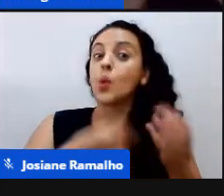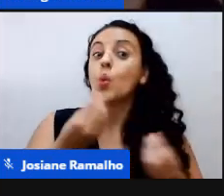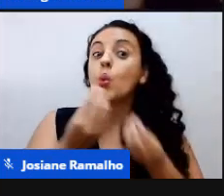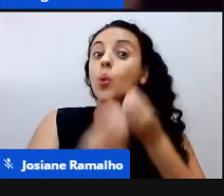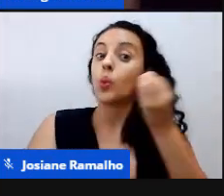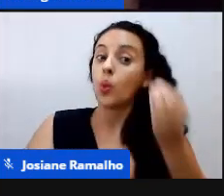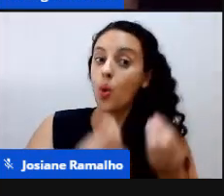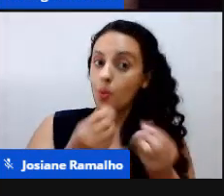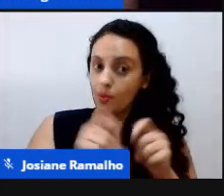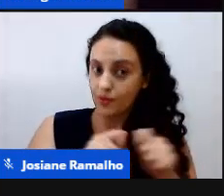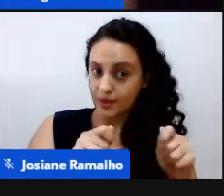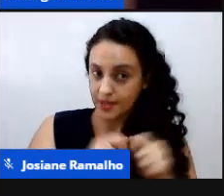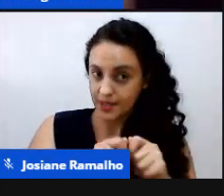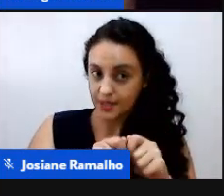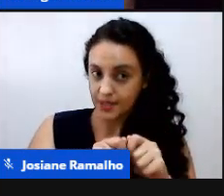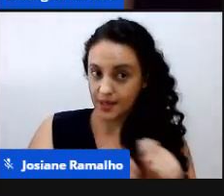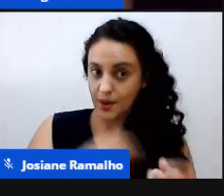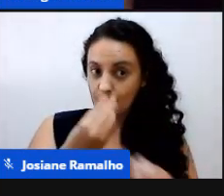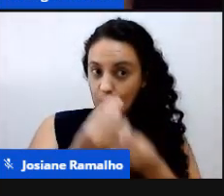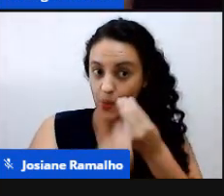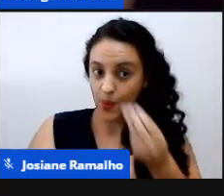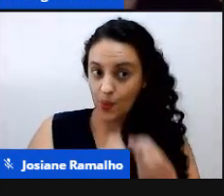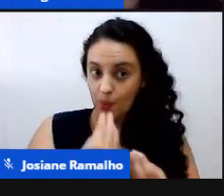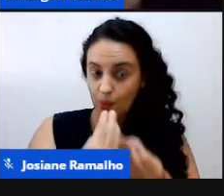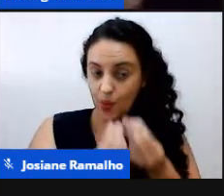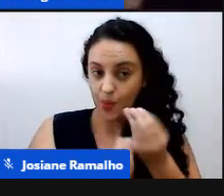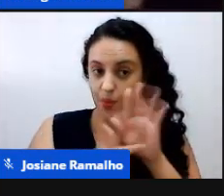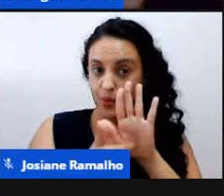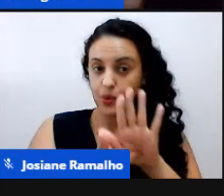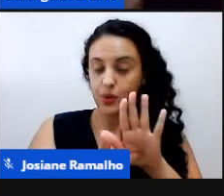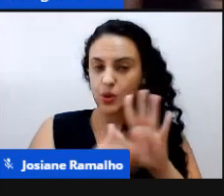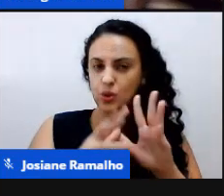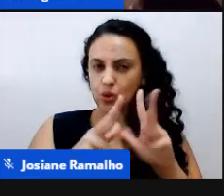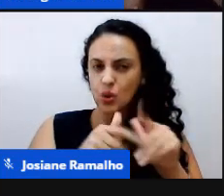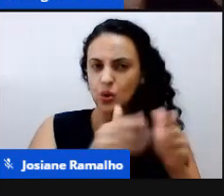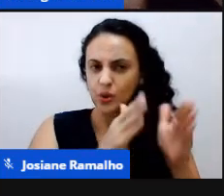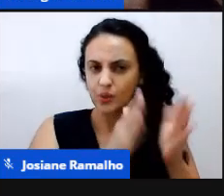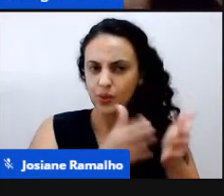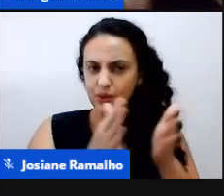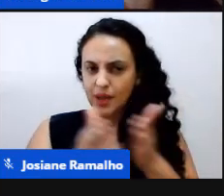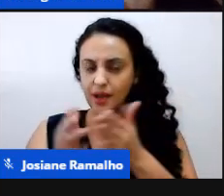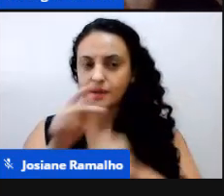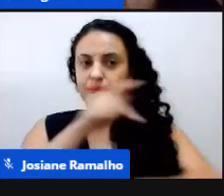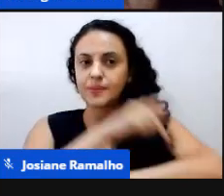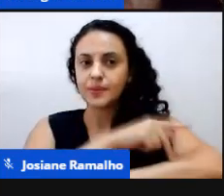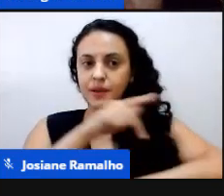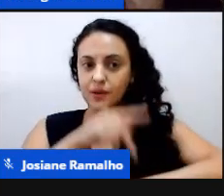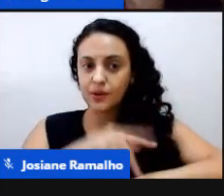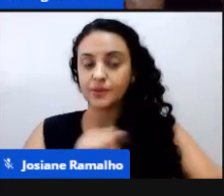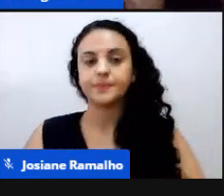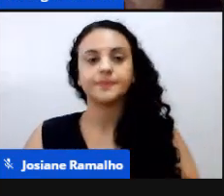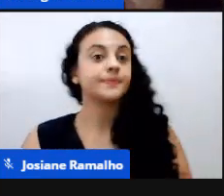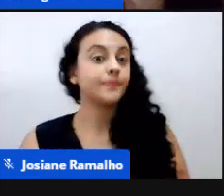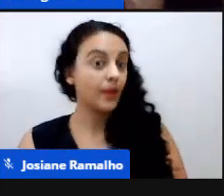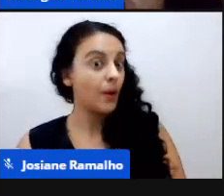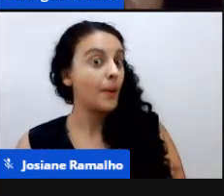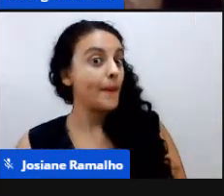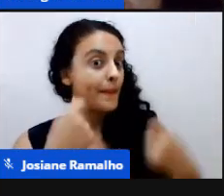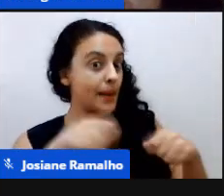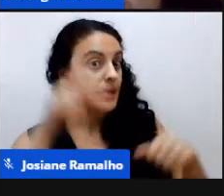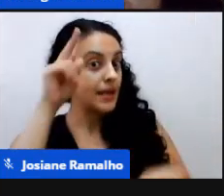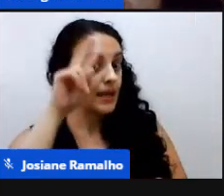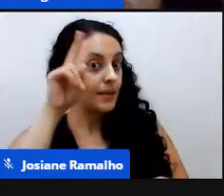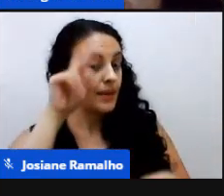vai relatar todo o seu processo pedagógico, tá? Elisângela, Esse... lembrando Oi. também que o nosso caderno